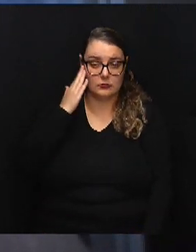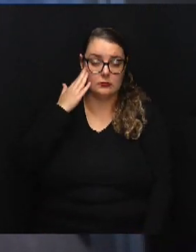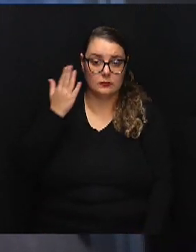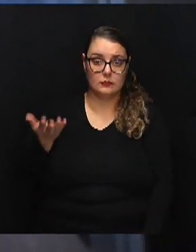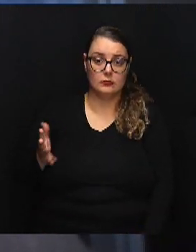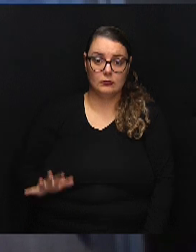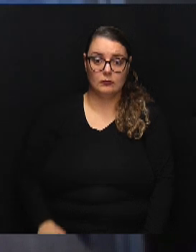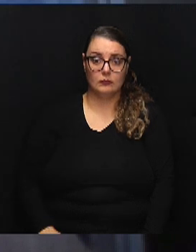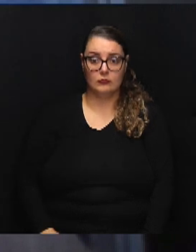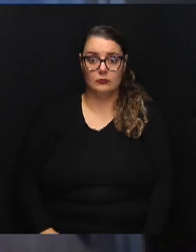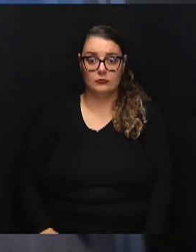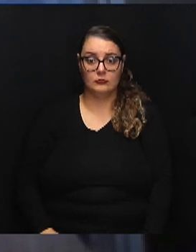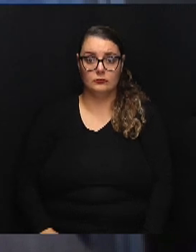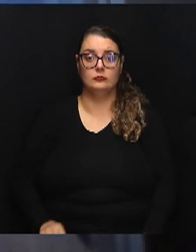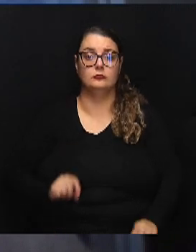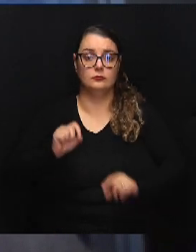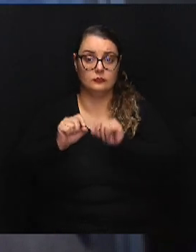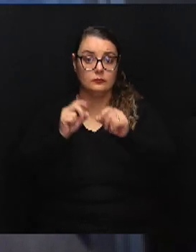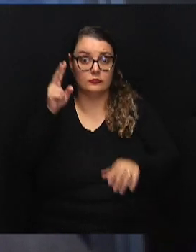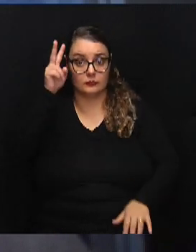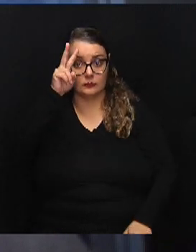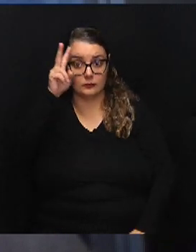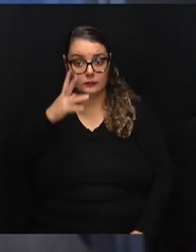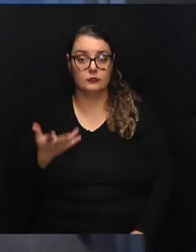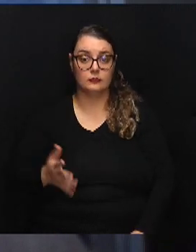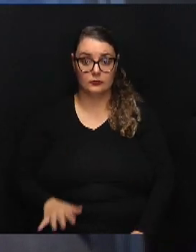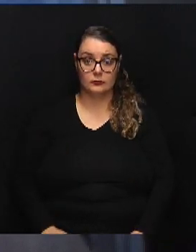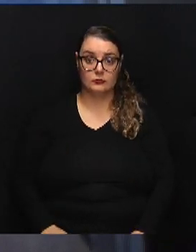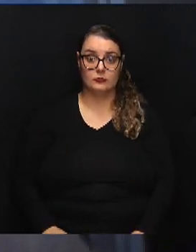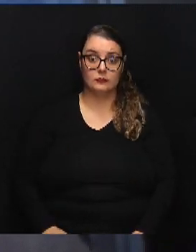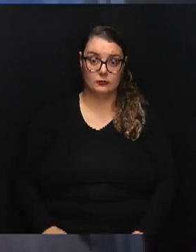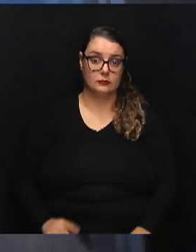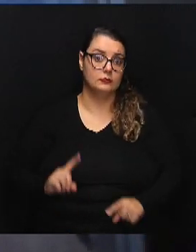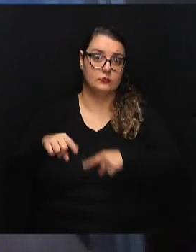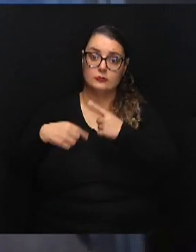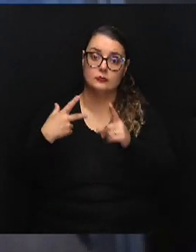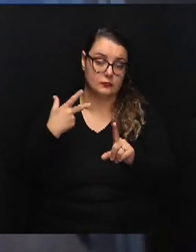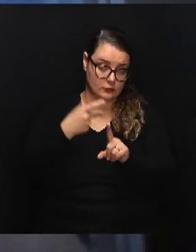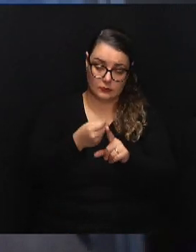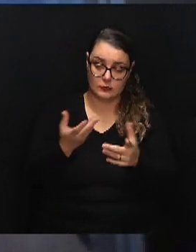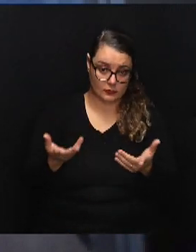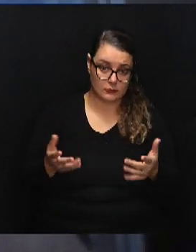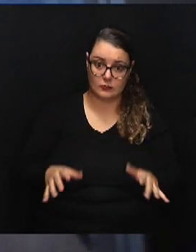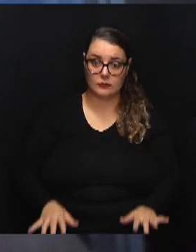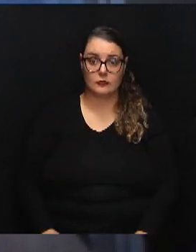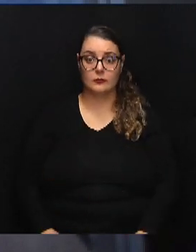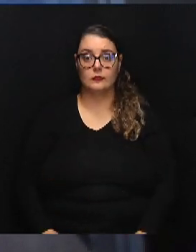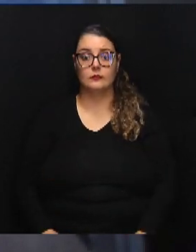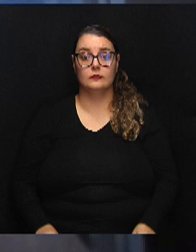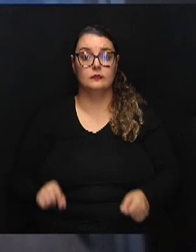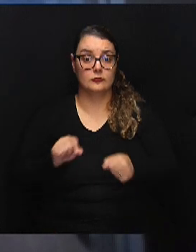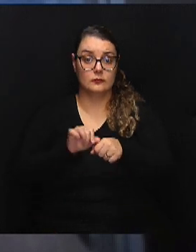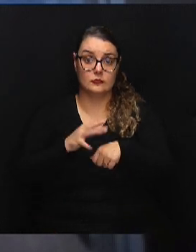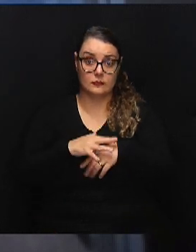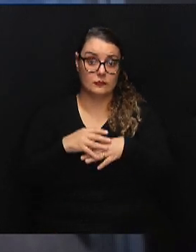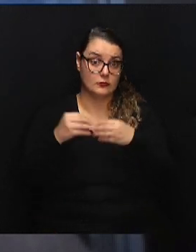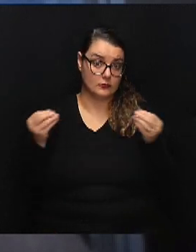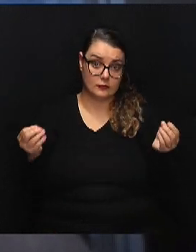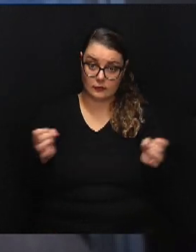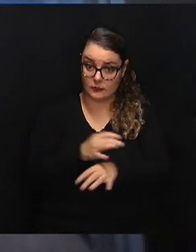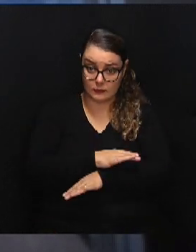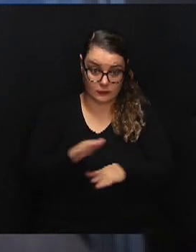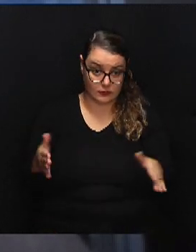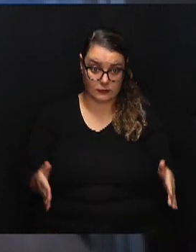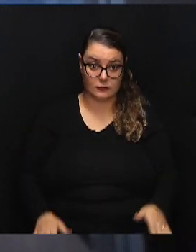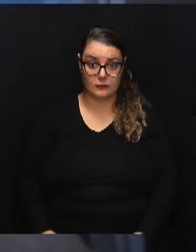Mas o que a gente tem que lembrar é que outras vacinas, né, fizeram com que doenças desaparecessem.